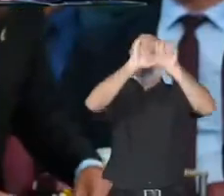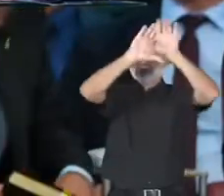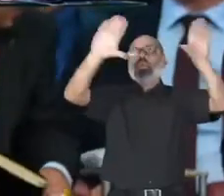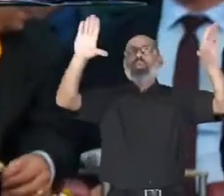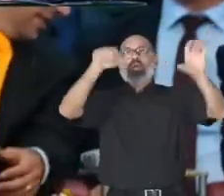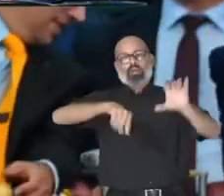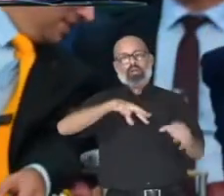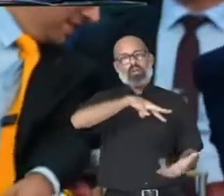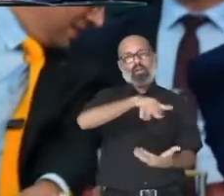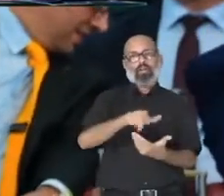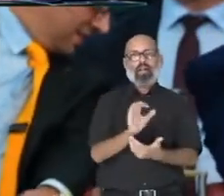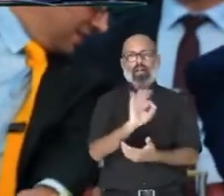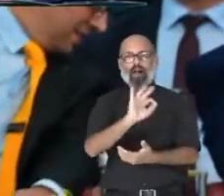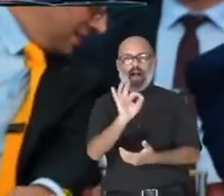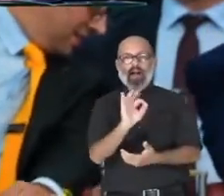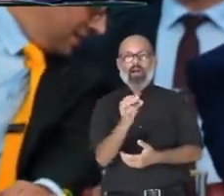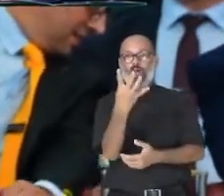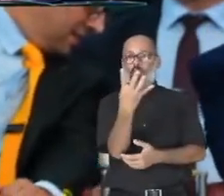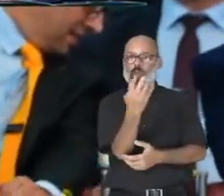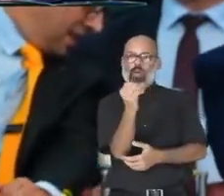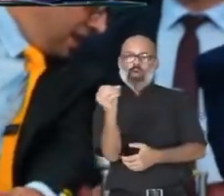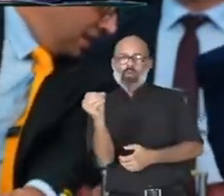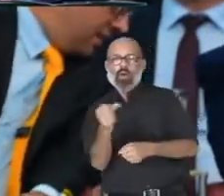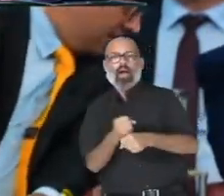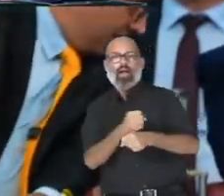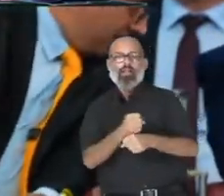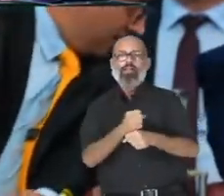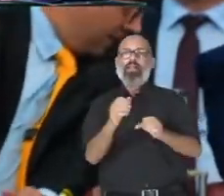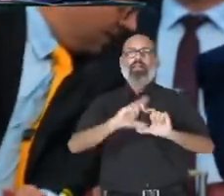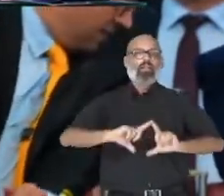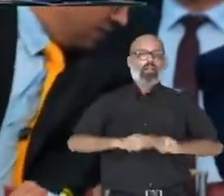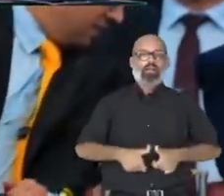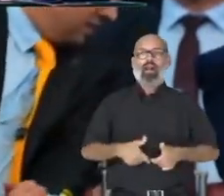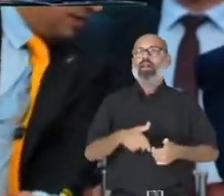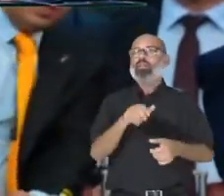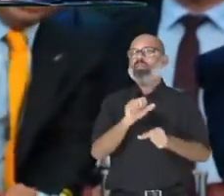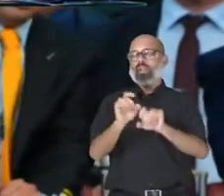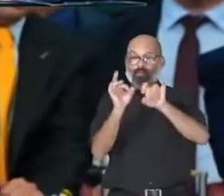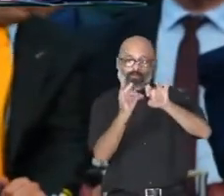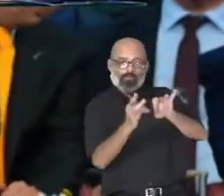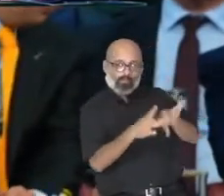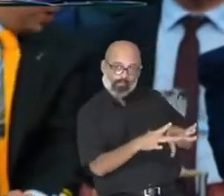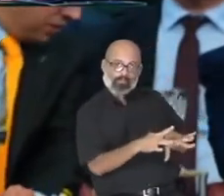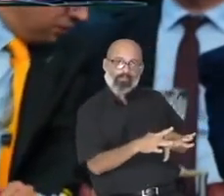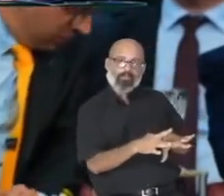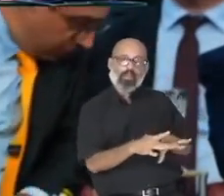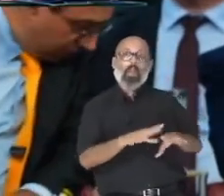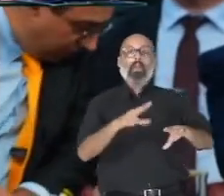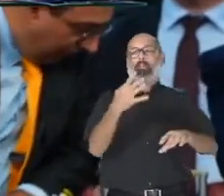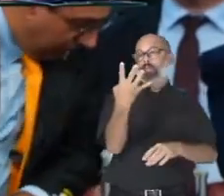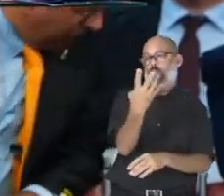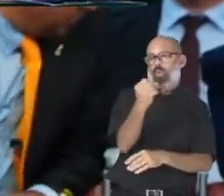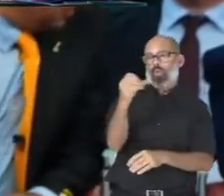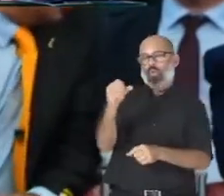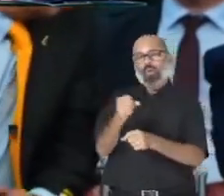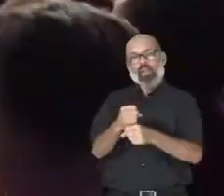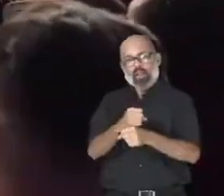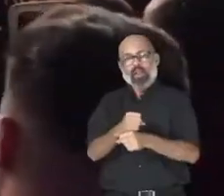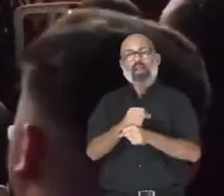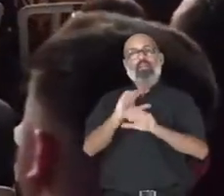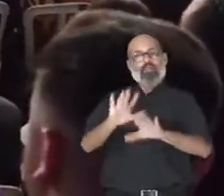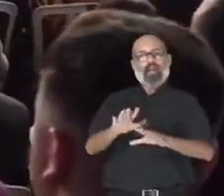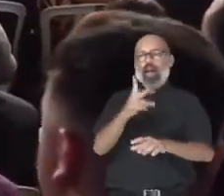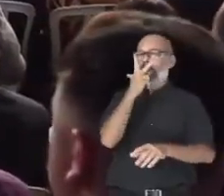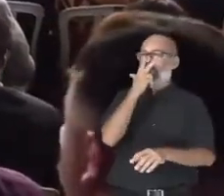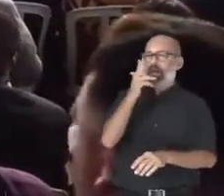e nem na terra. Fazia 400 anos que Israel estava abandonado. Por 400 anos eles ficaram